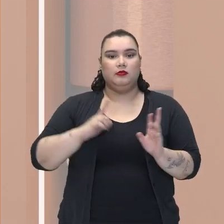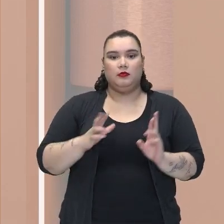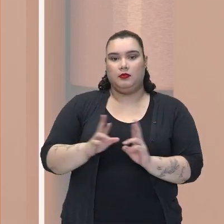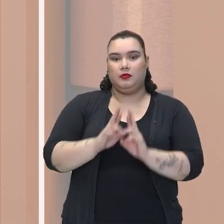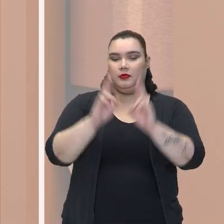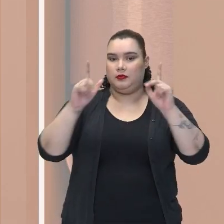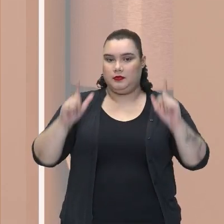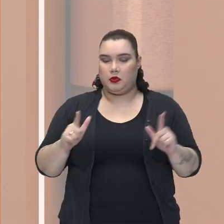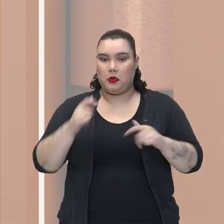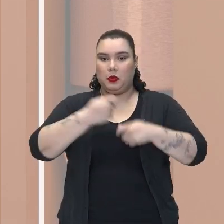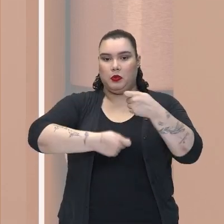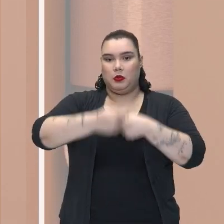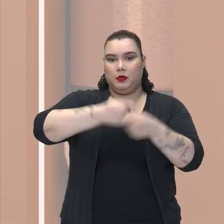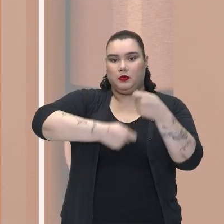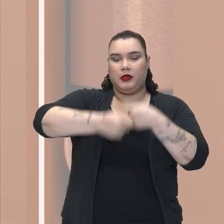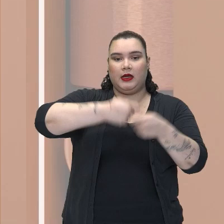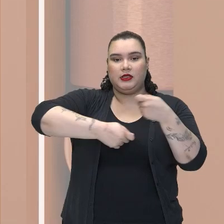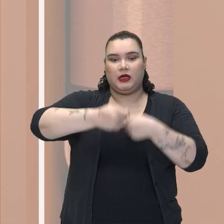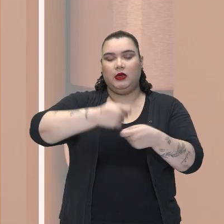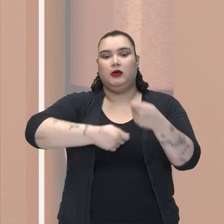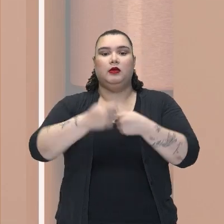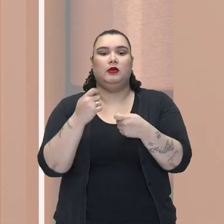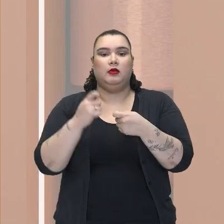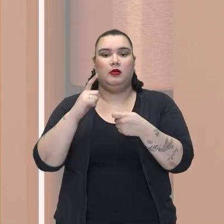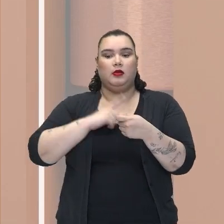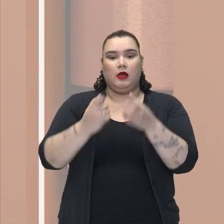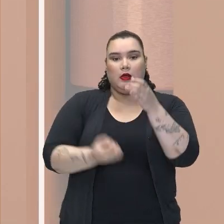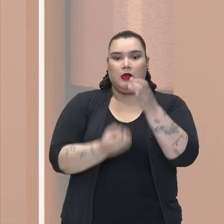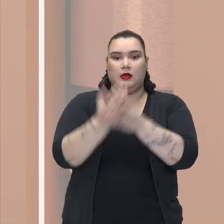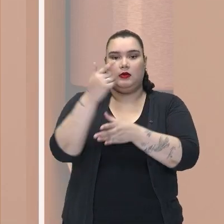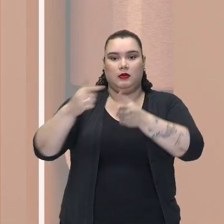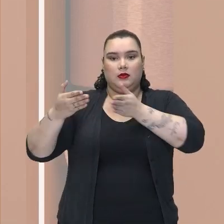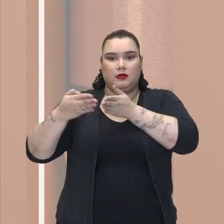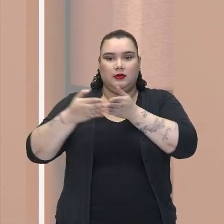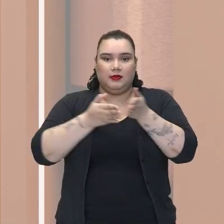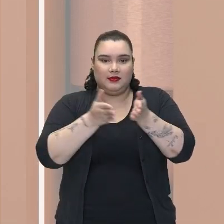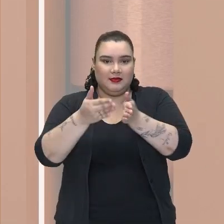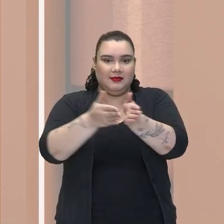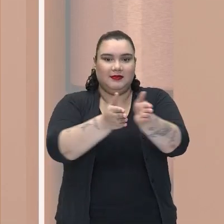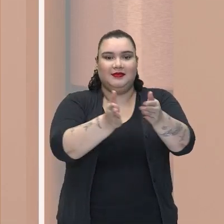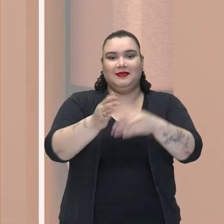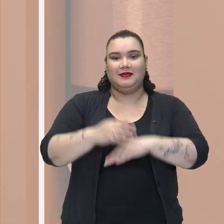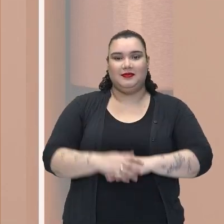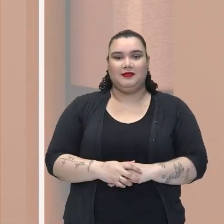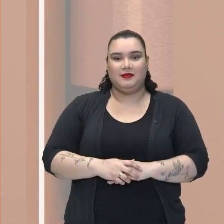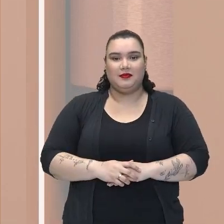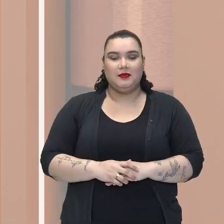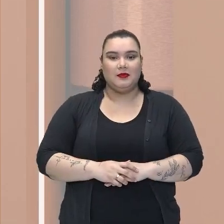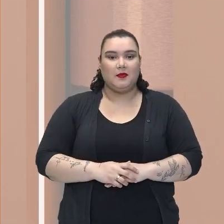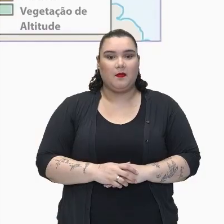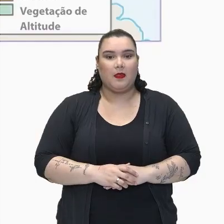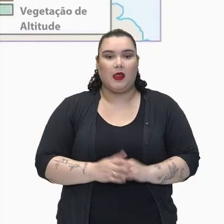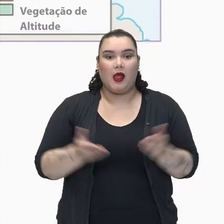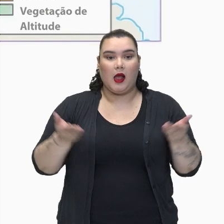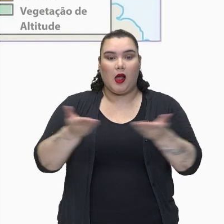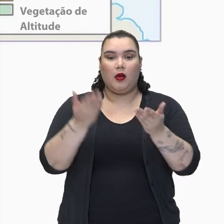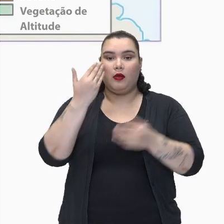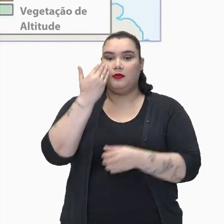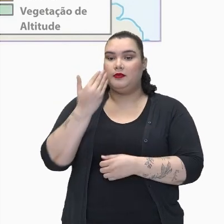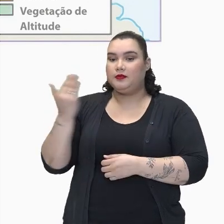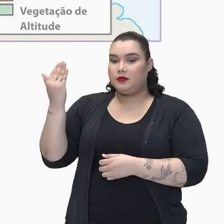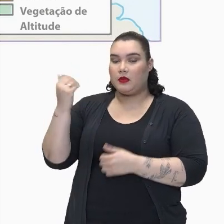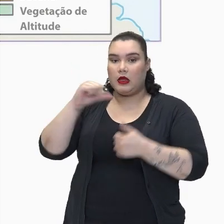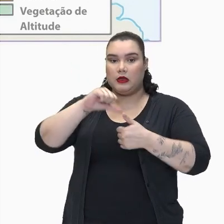grande economia com a construção do Canal do Panamá. Vamos dar uma olhada aí em clima e vegetação da